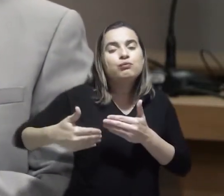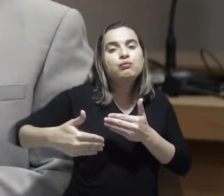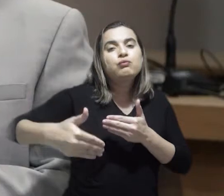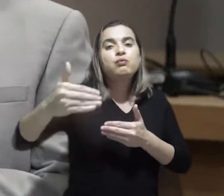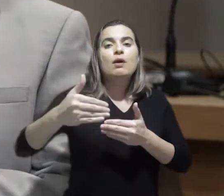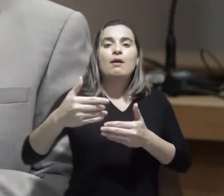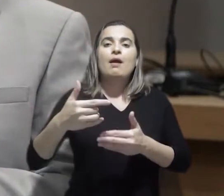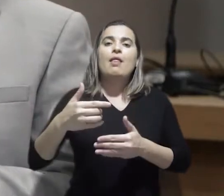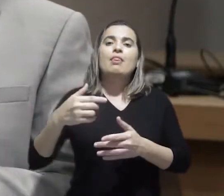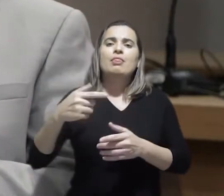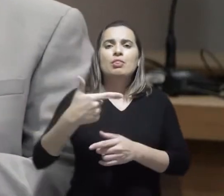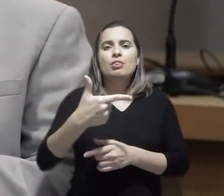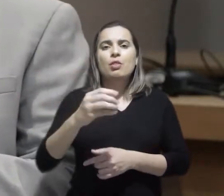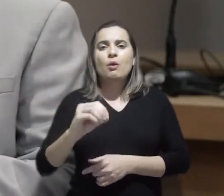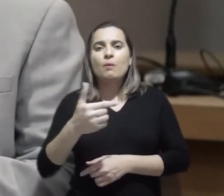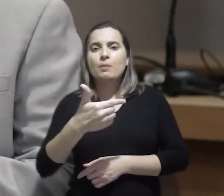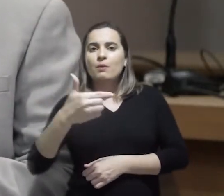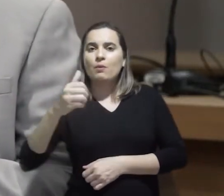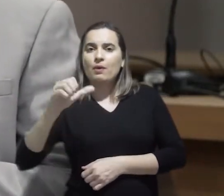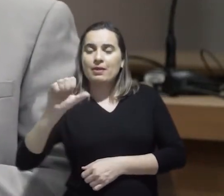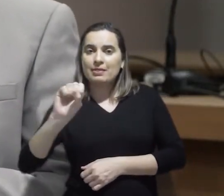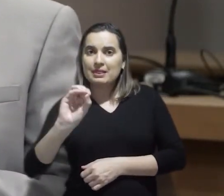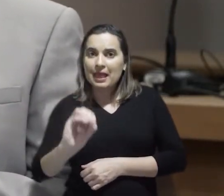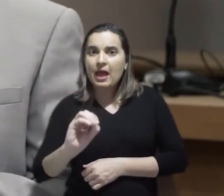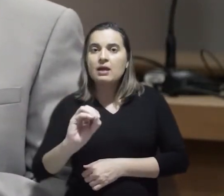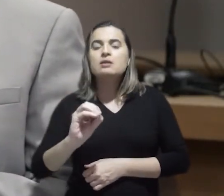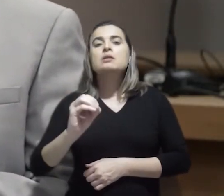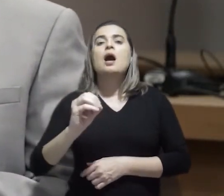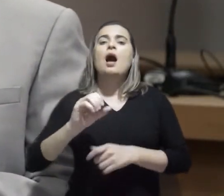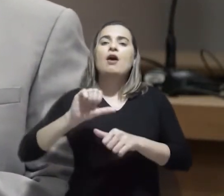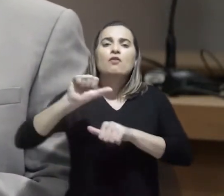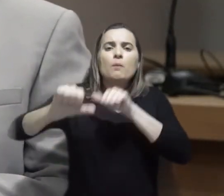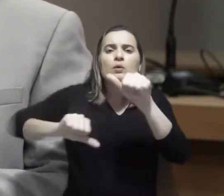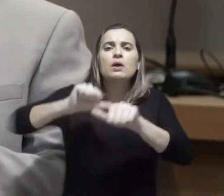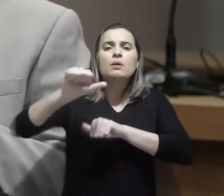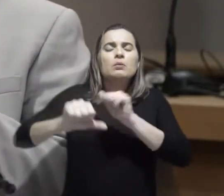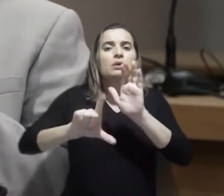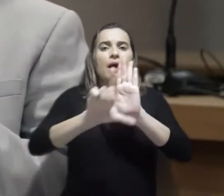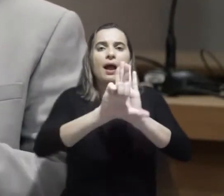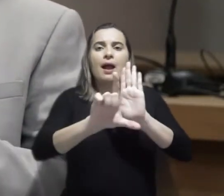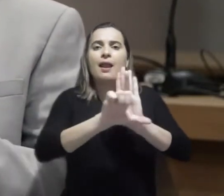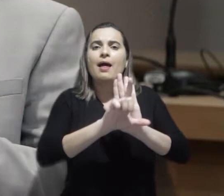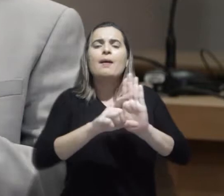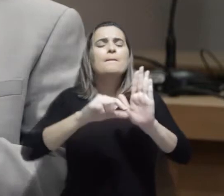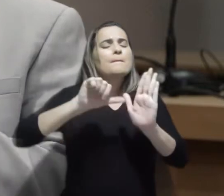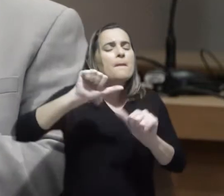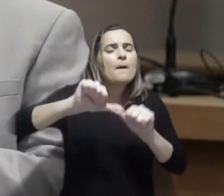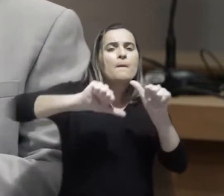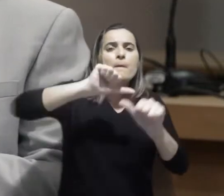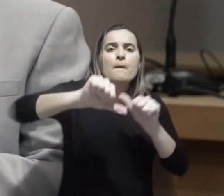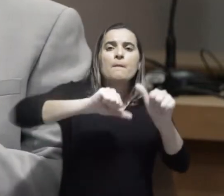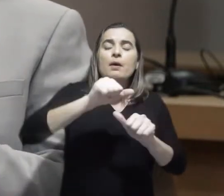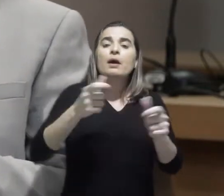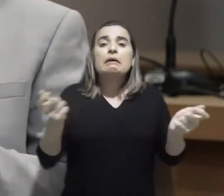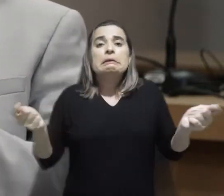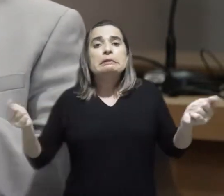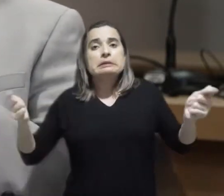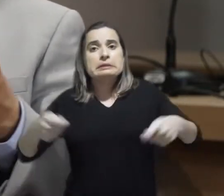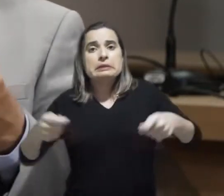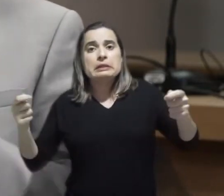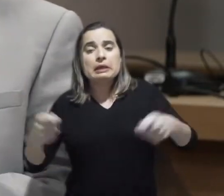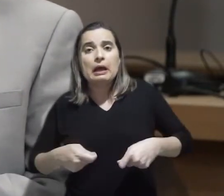2010. E depois nós tivemos uma série de alterações na legislação para tornar possível